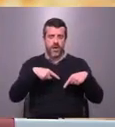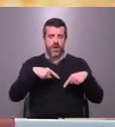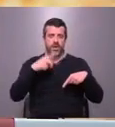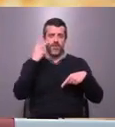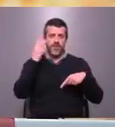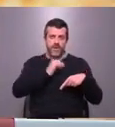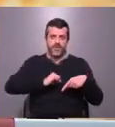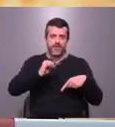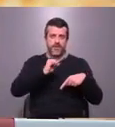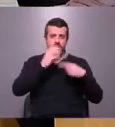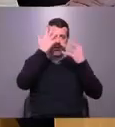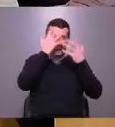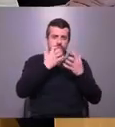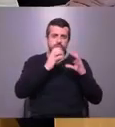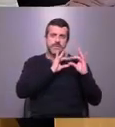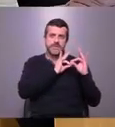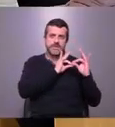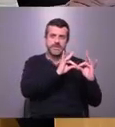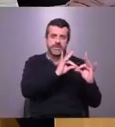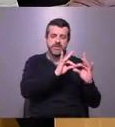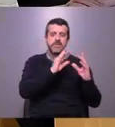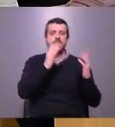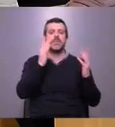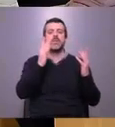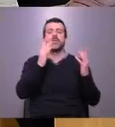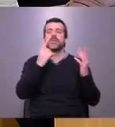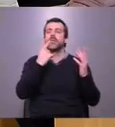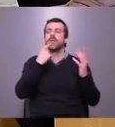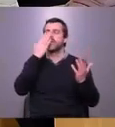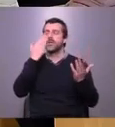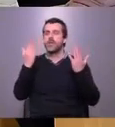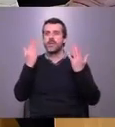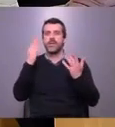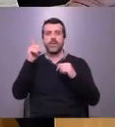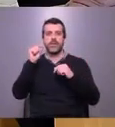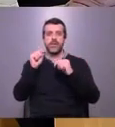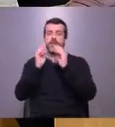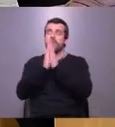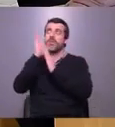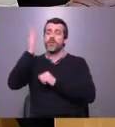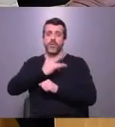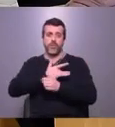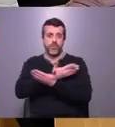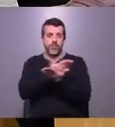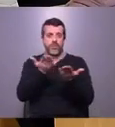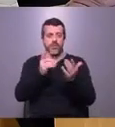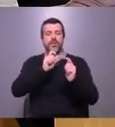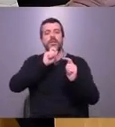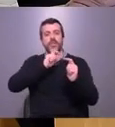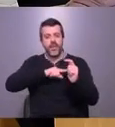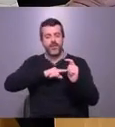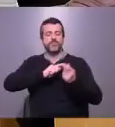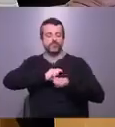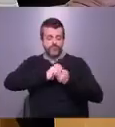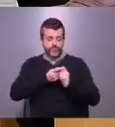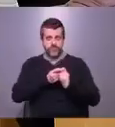vida. É a consciência do amor de Deus por nós que torna por isso possível um caminho de conversão,